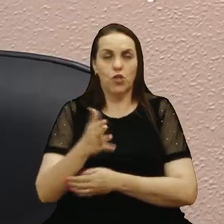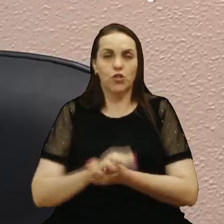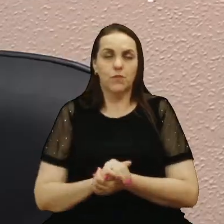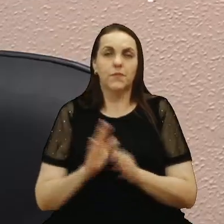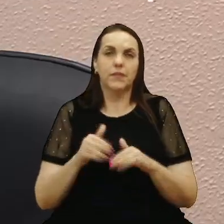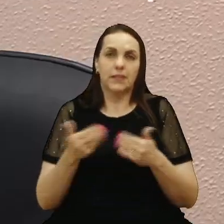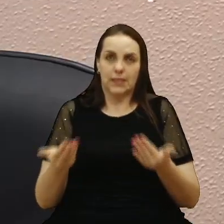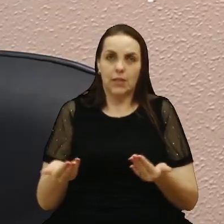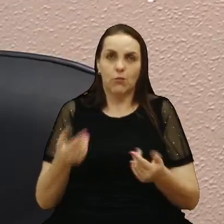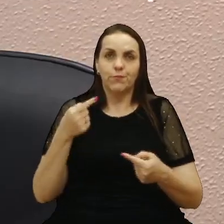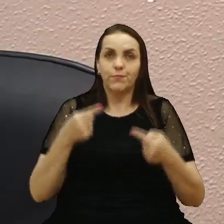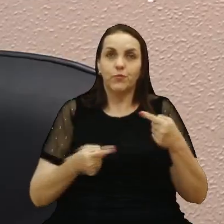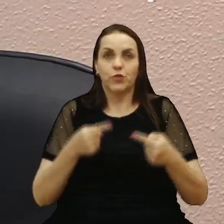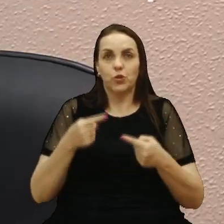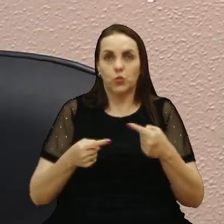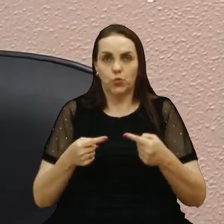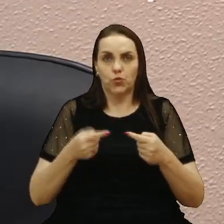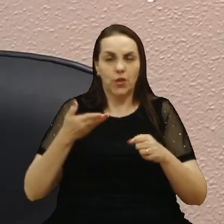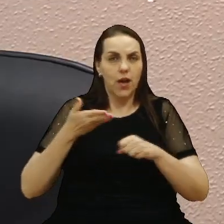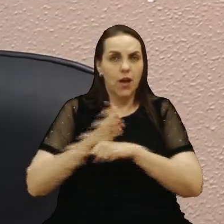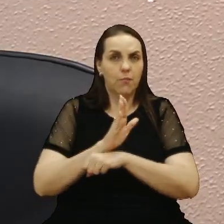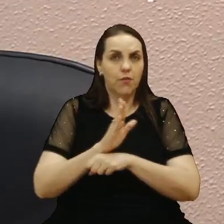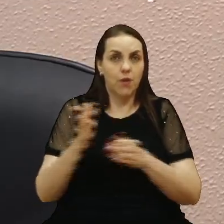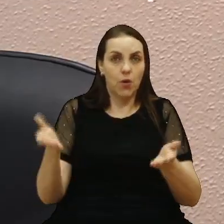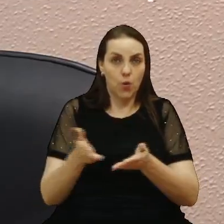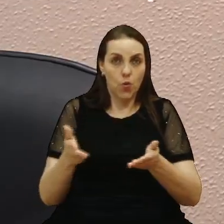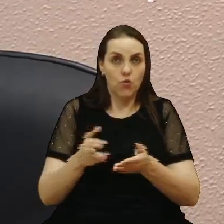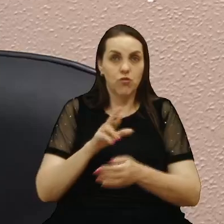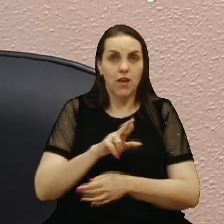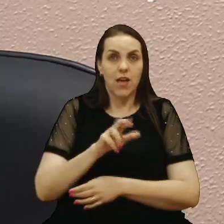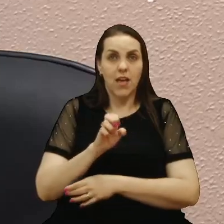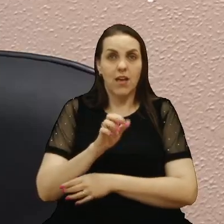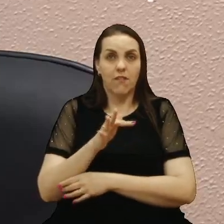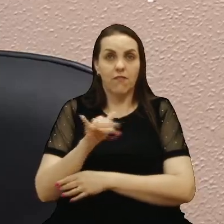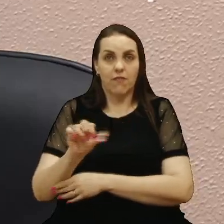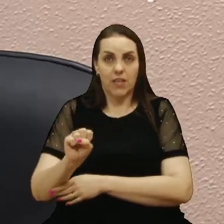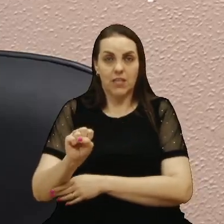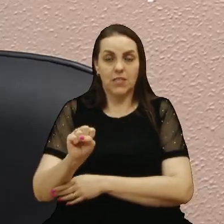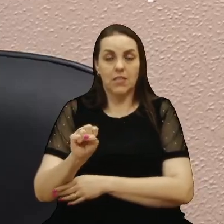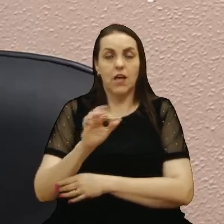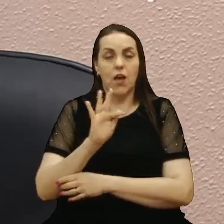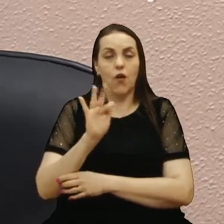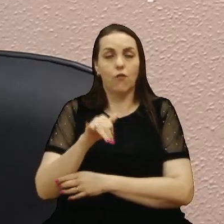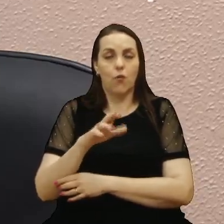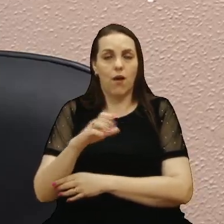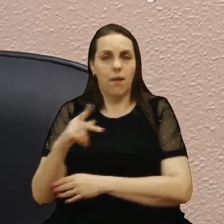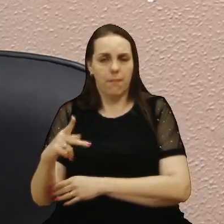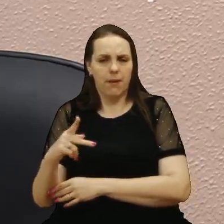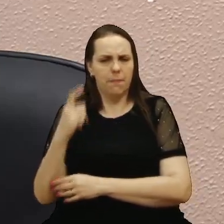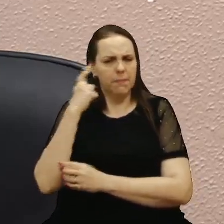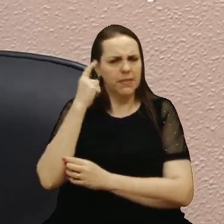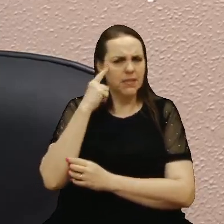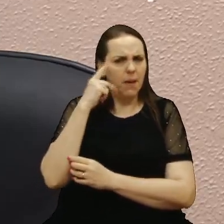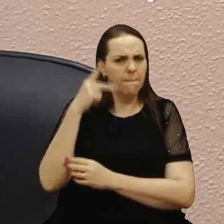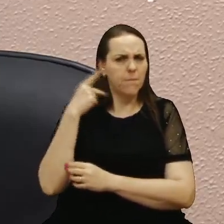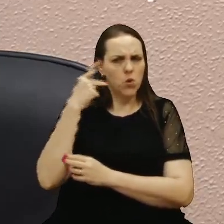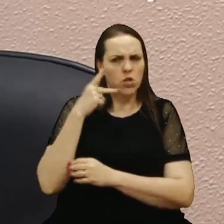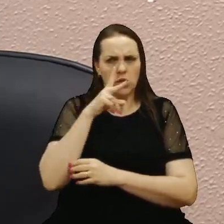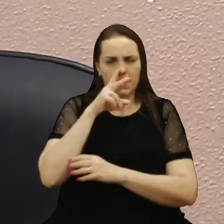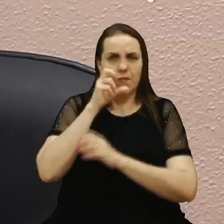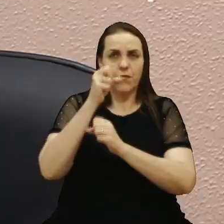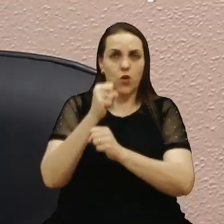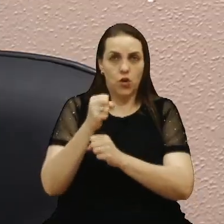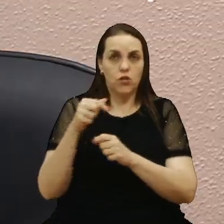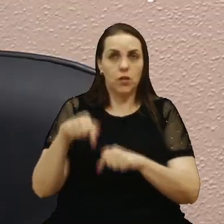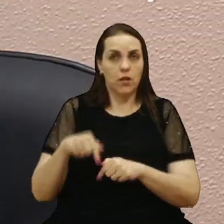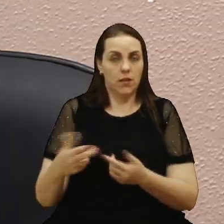Portanto, discutir e aprovar hoje aqui o refis do FUNCAP e pensar no fortalecimento dessa política para que a gente tenha no nosso município,